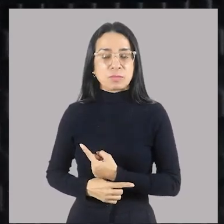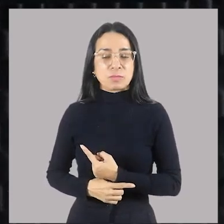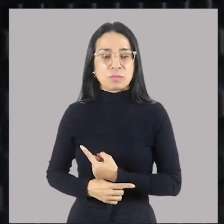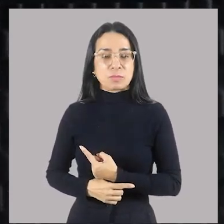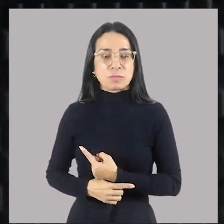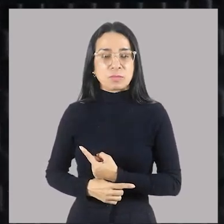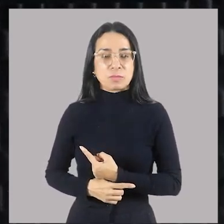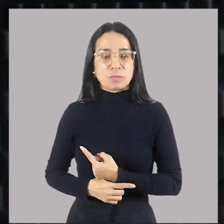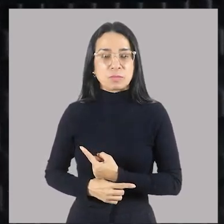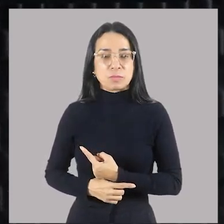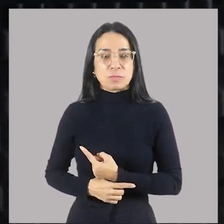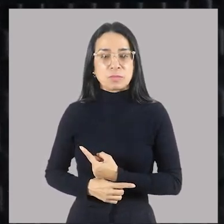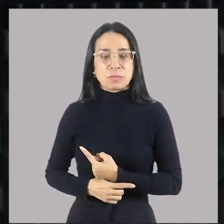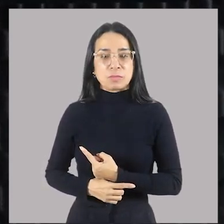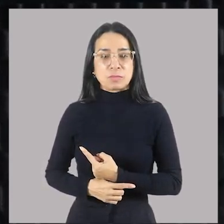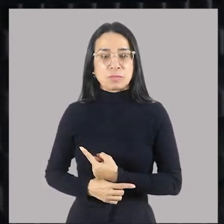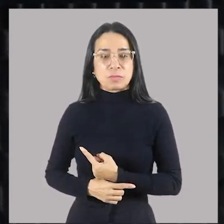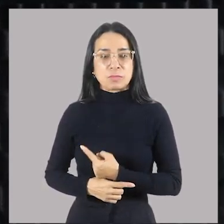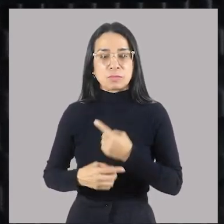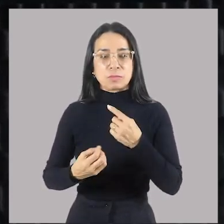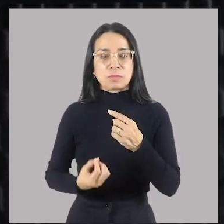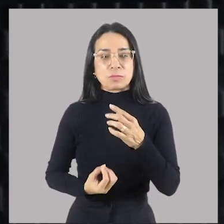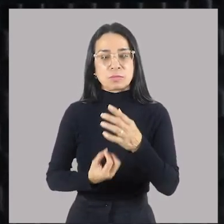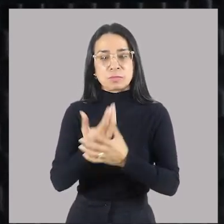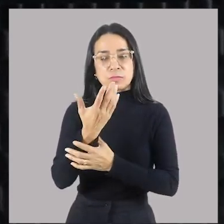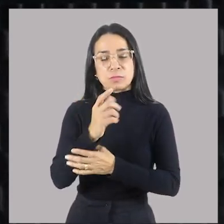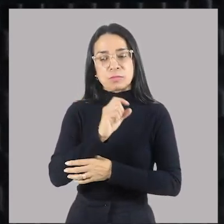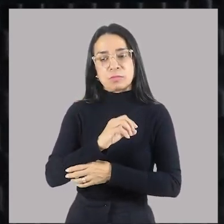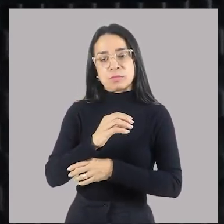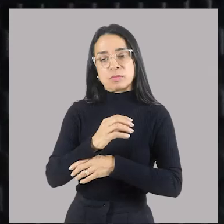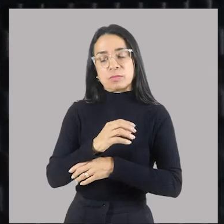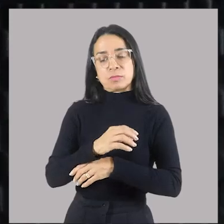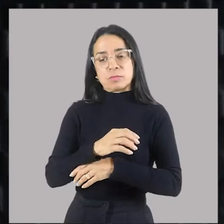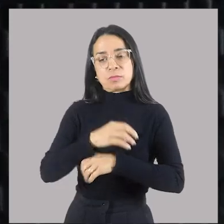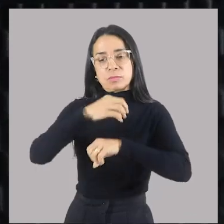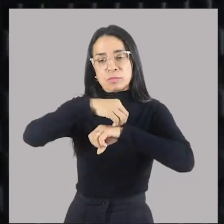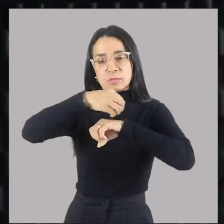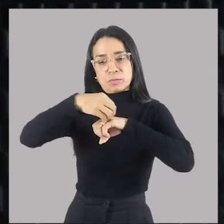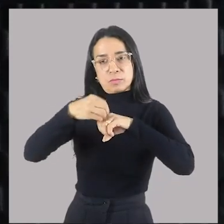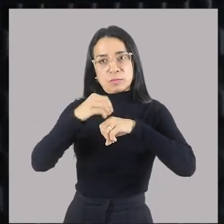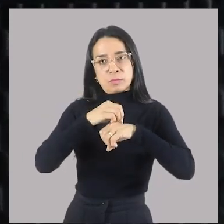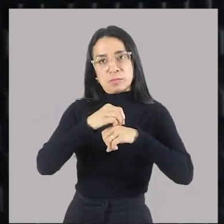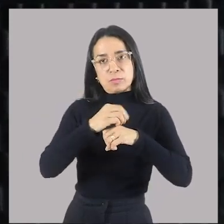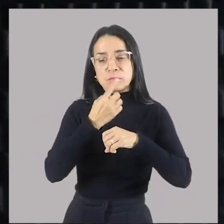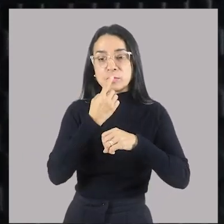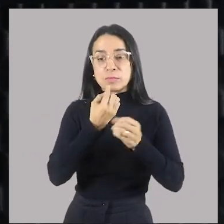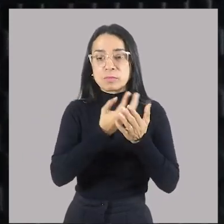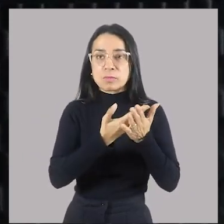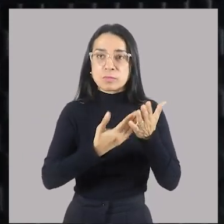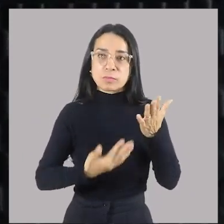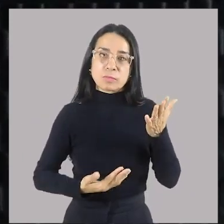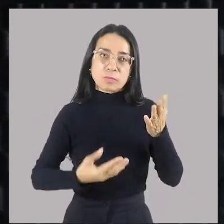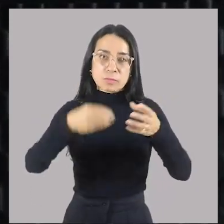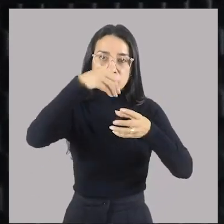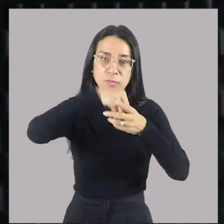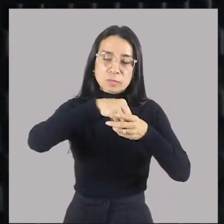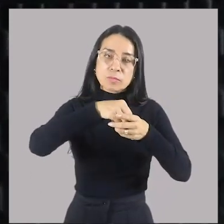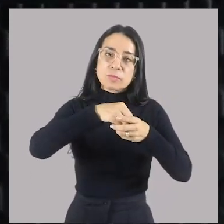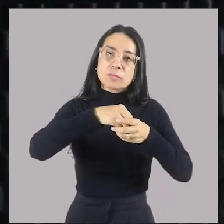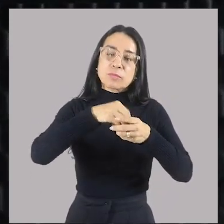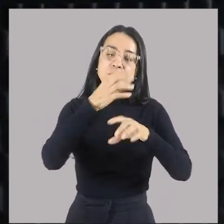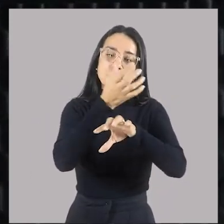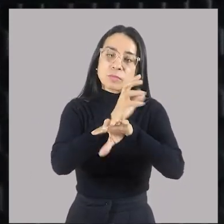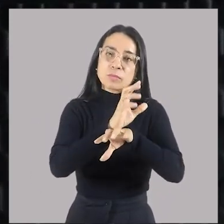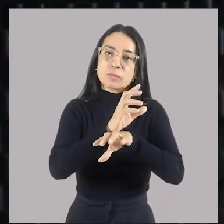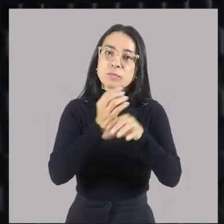de células sanguíneas. Então, lá dentro do osso, em específico da medula vermelha, vai ser produzida